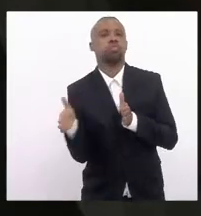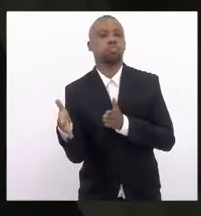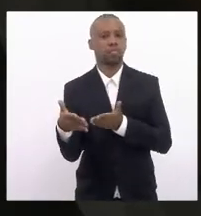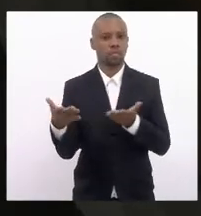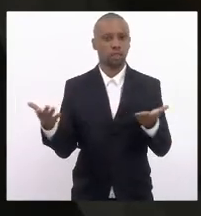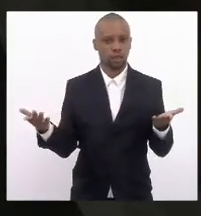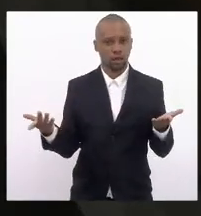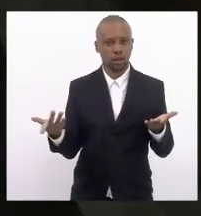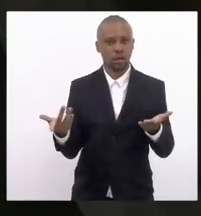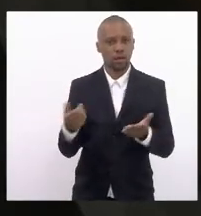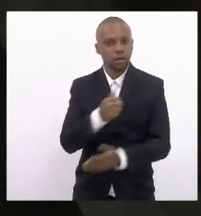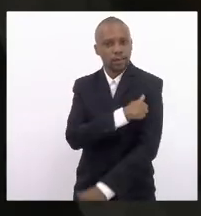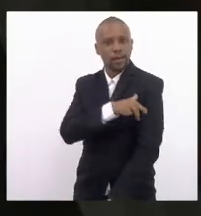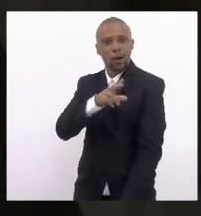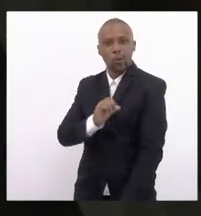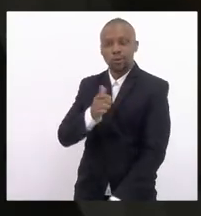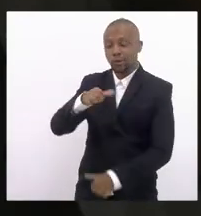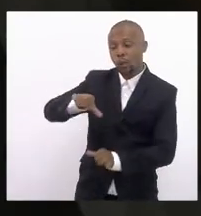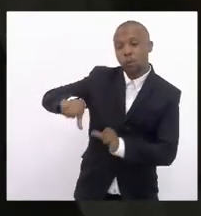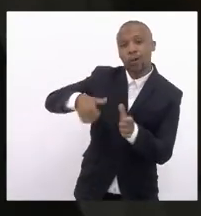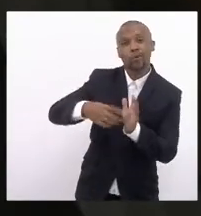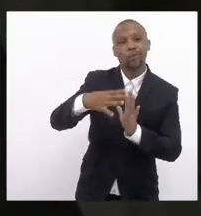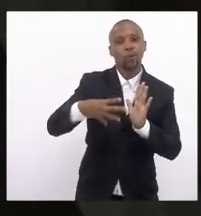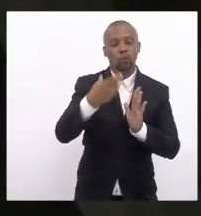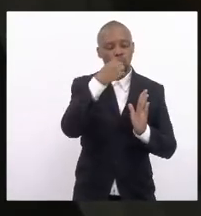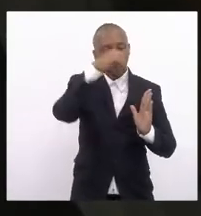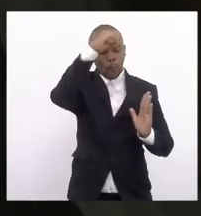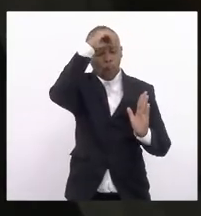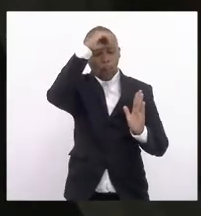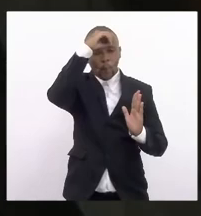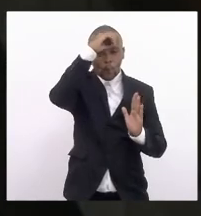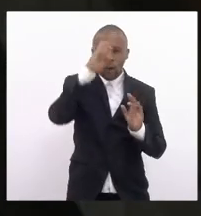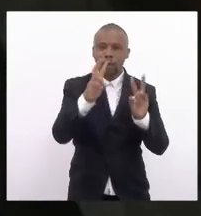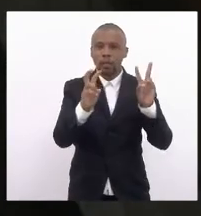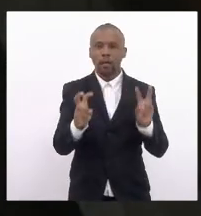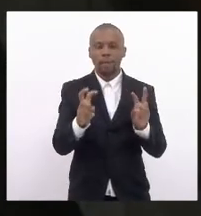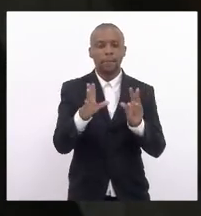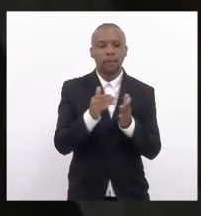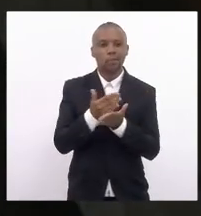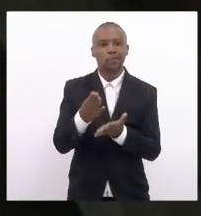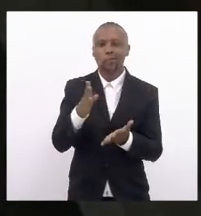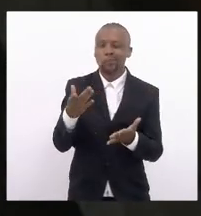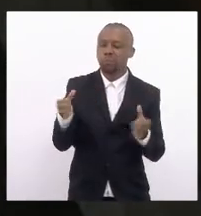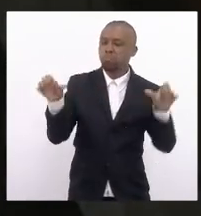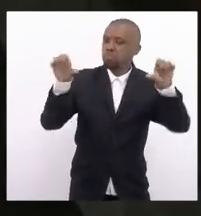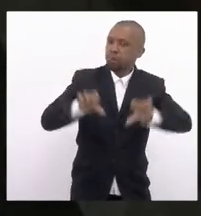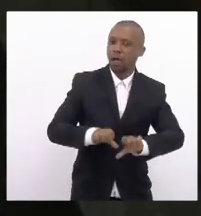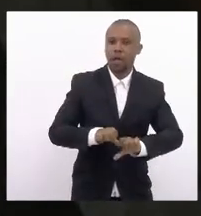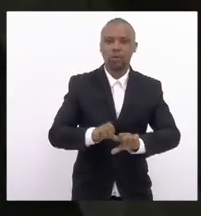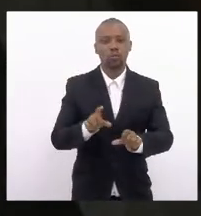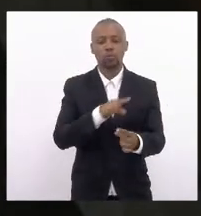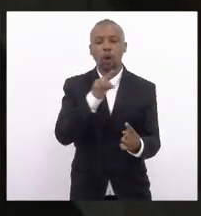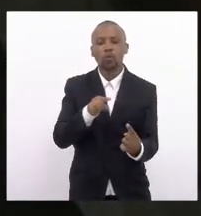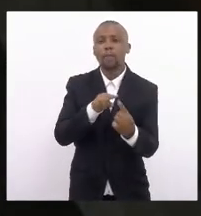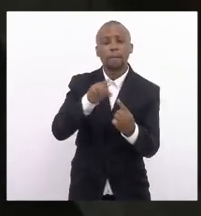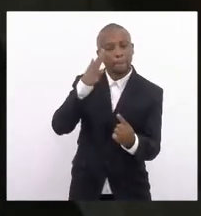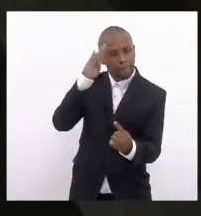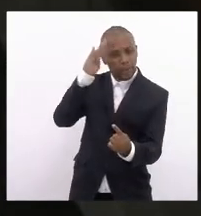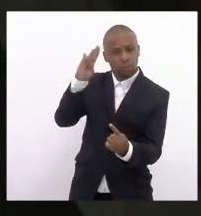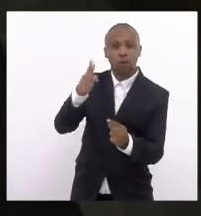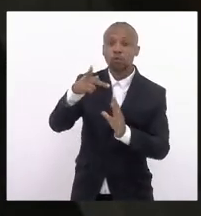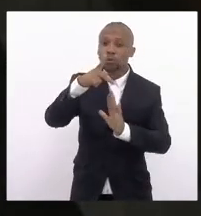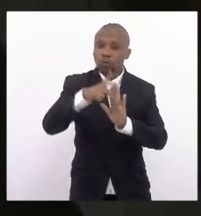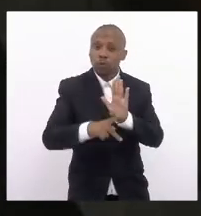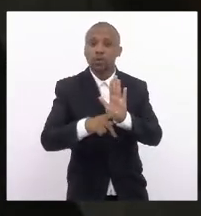estudantes estão tendo o currículo modificado sem nem saber do que se trata. Já começou mal. Então, assim, esse é o nosso propósito, do nosso projeto.